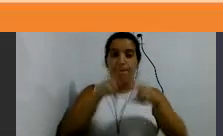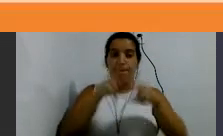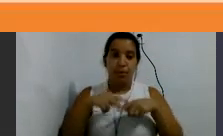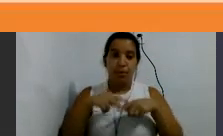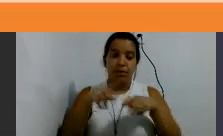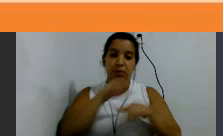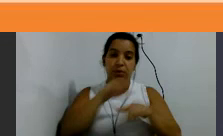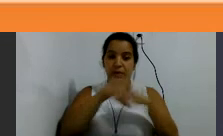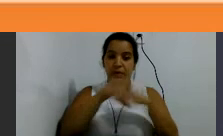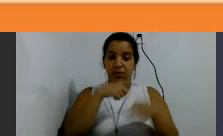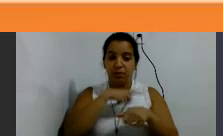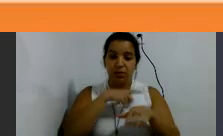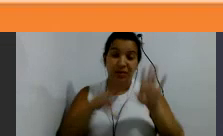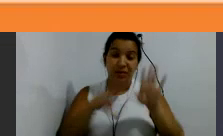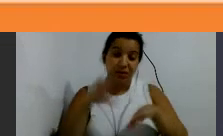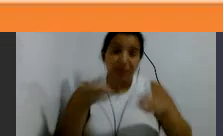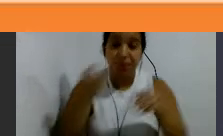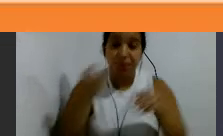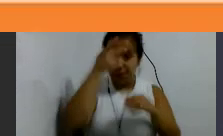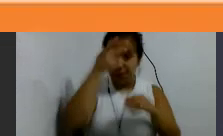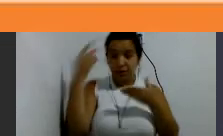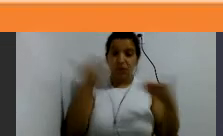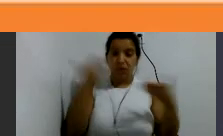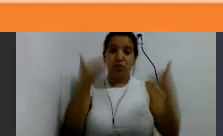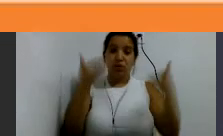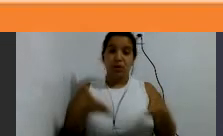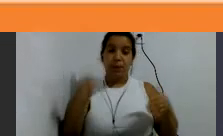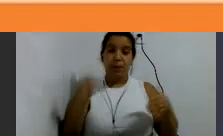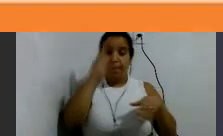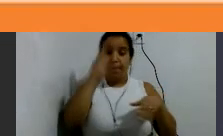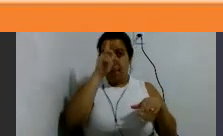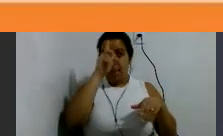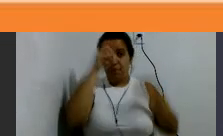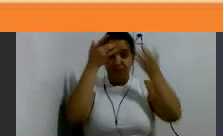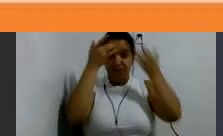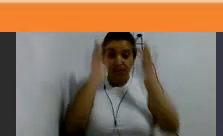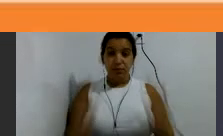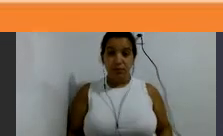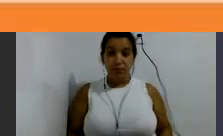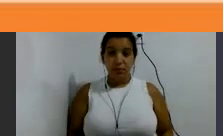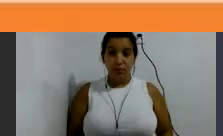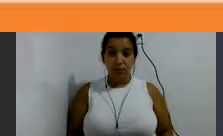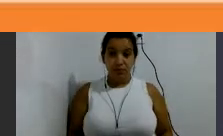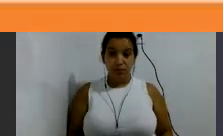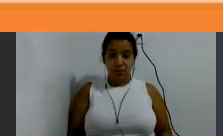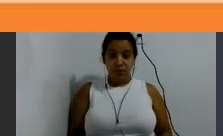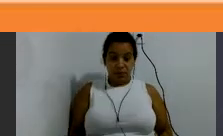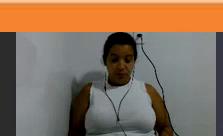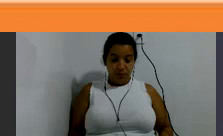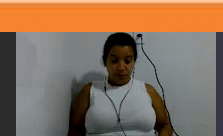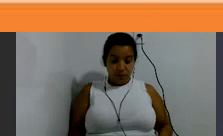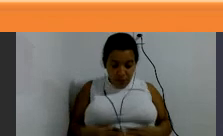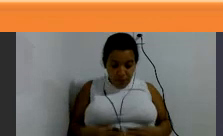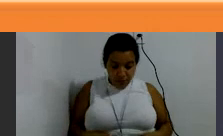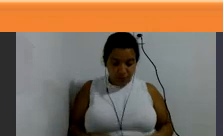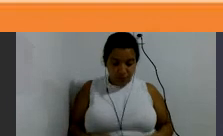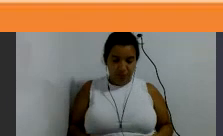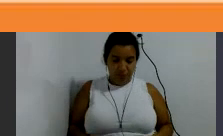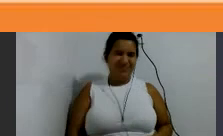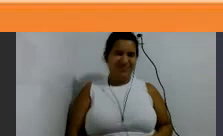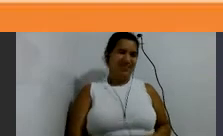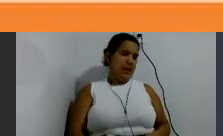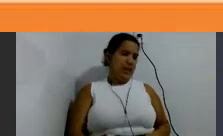alteração. Às vezes, o paciente chega no hospital, eu não sei, acho que eu já contei para vocês, eu não sei se contei nessa turma, que eu tive a chance de